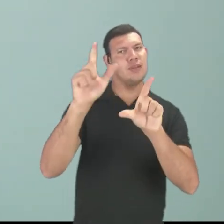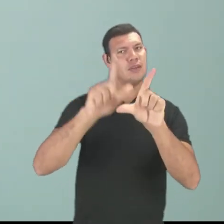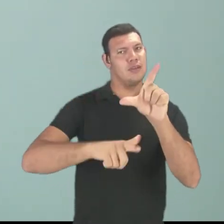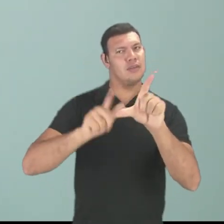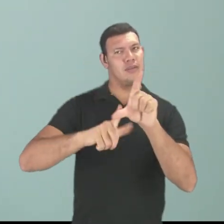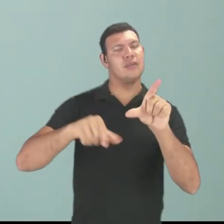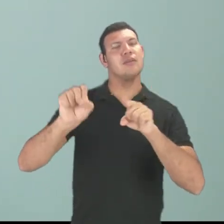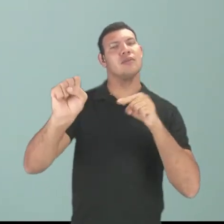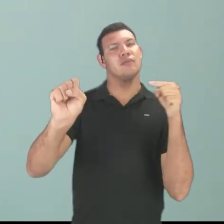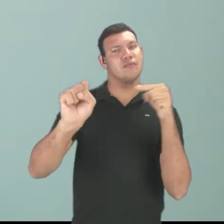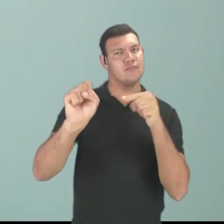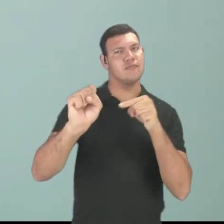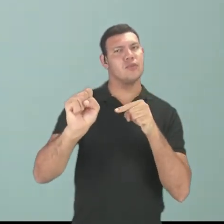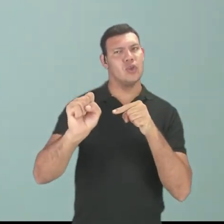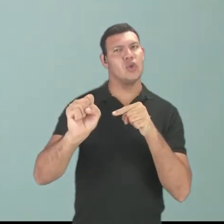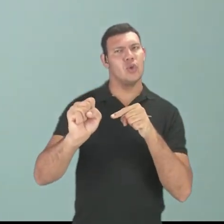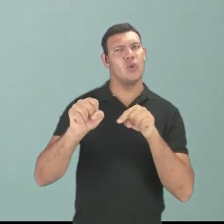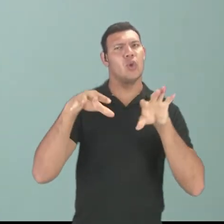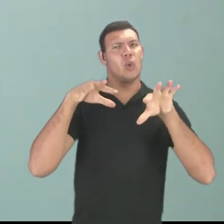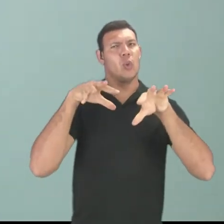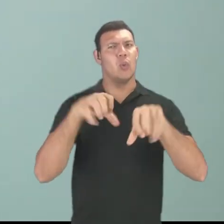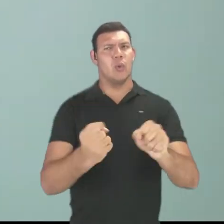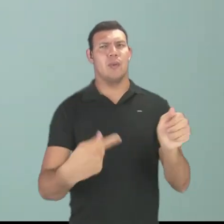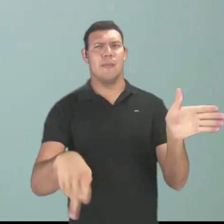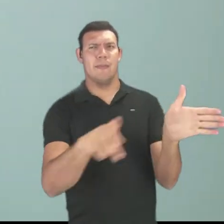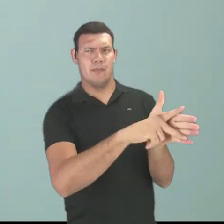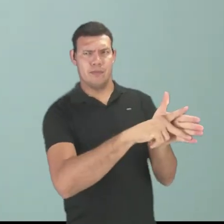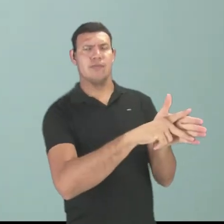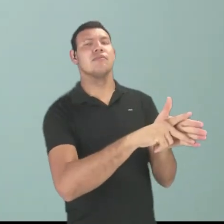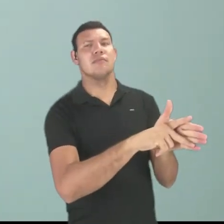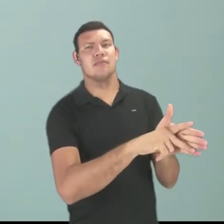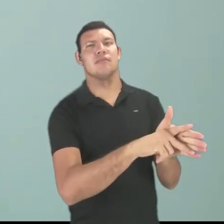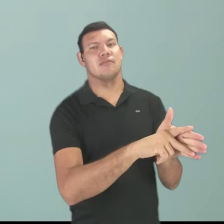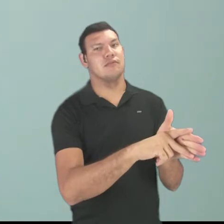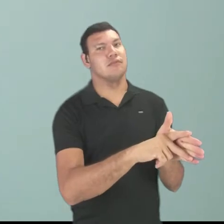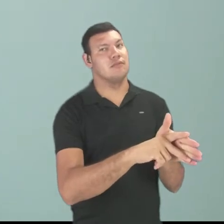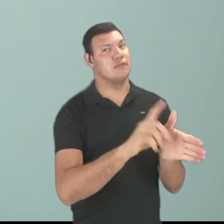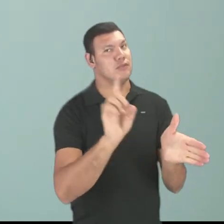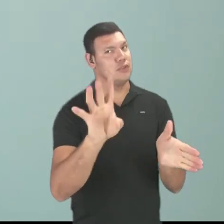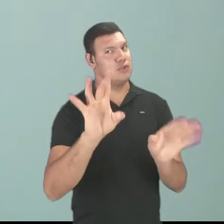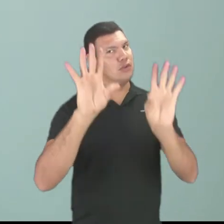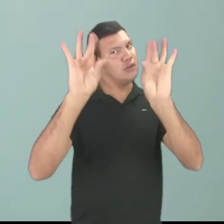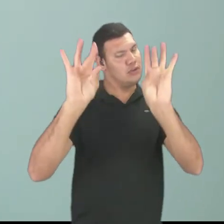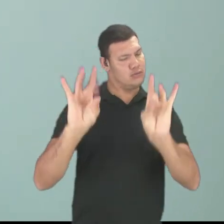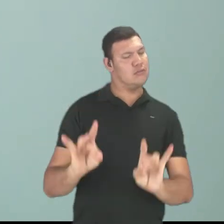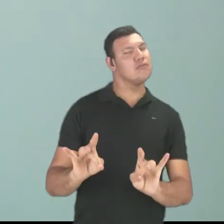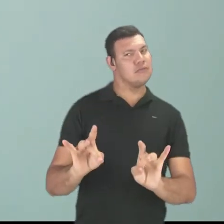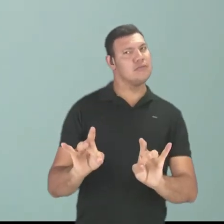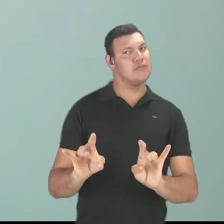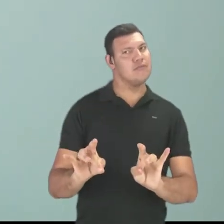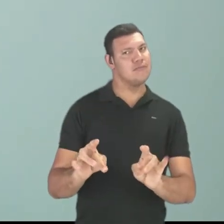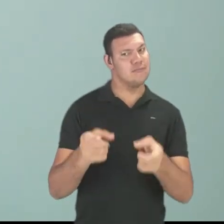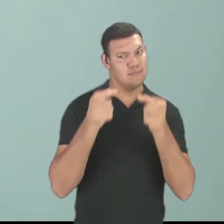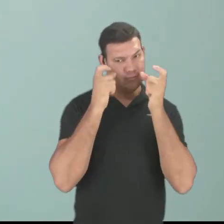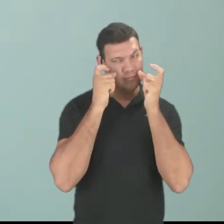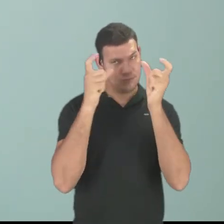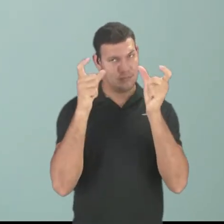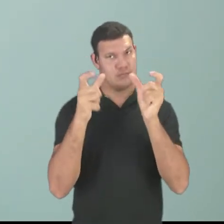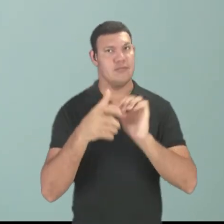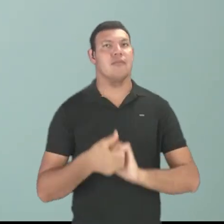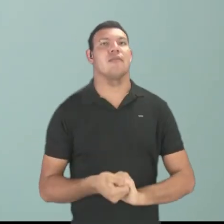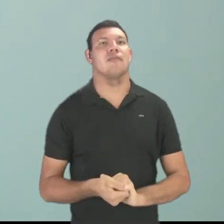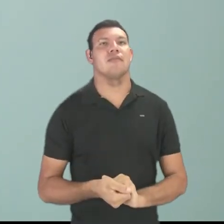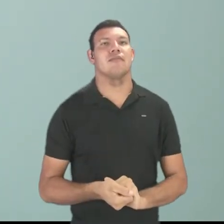S com a posse, tá ok? Só um detalhezinho extra nessa aula. Lembrando que a diferença deles é geralmente os pronomes possessivos